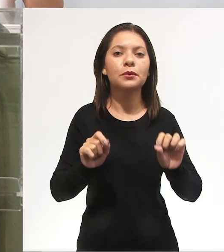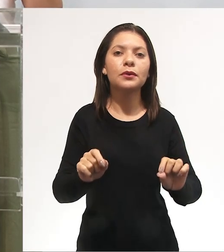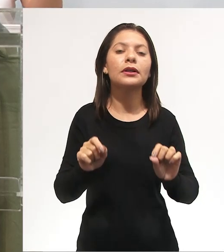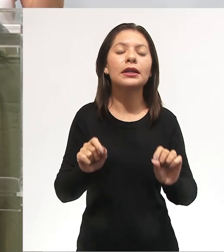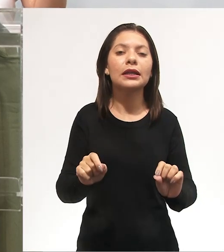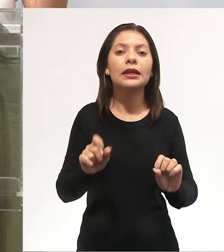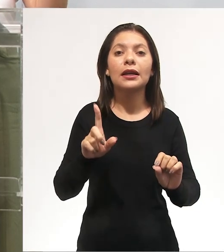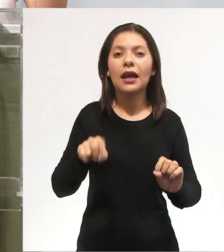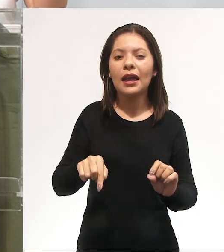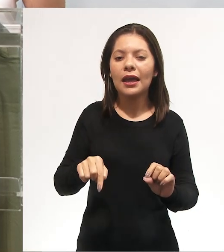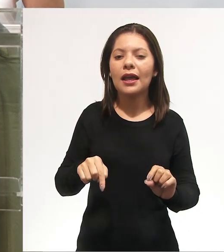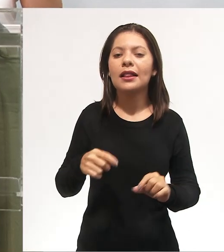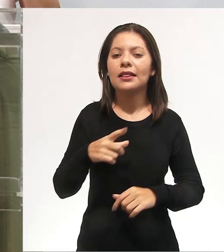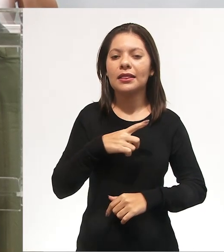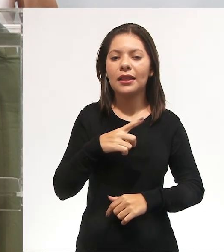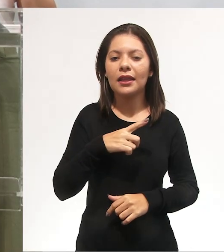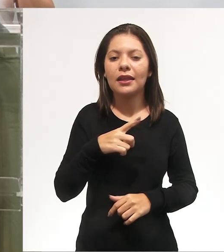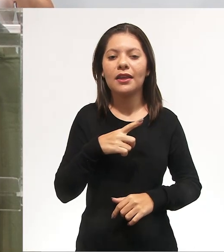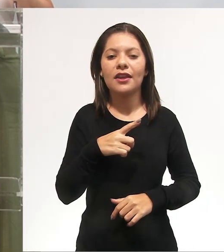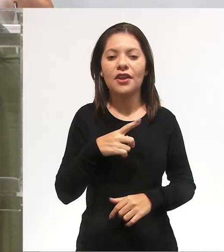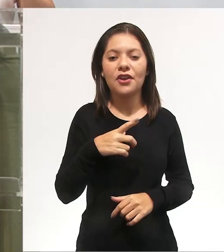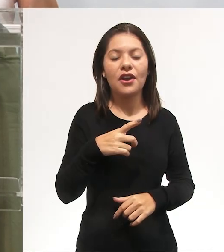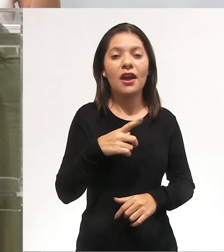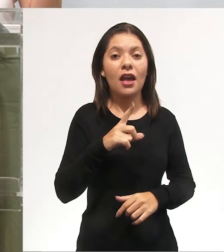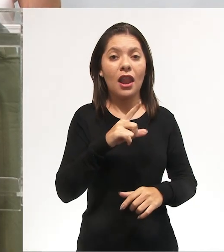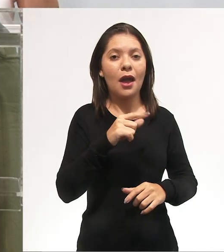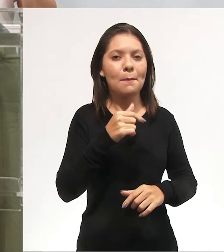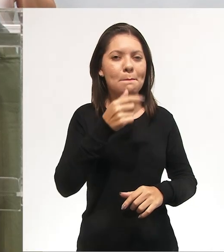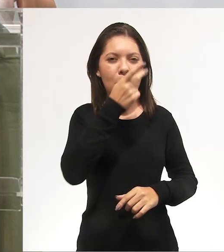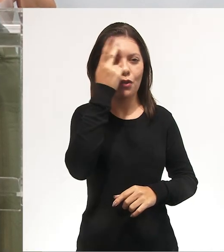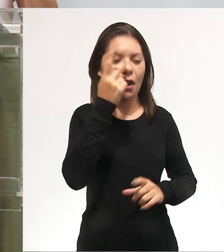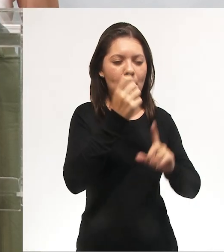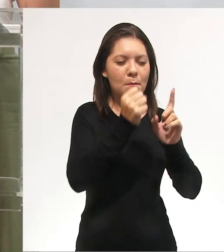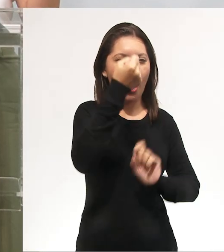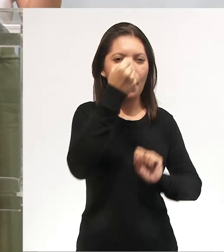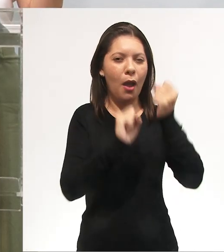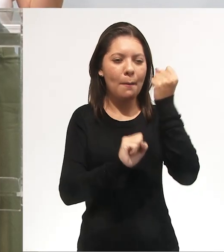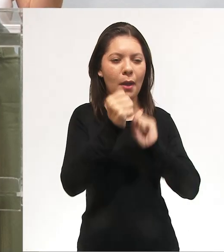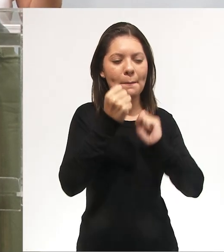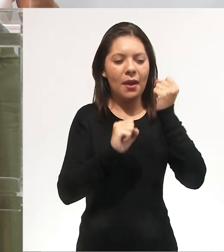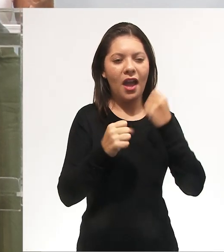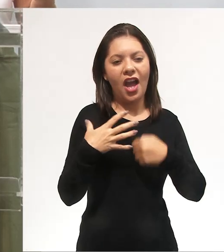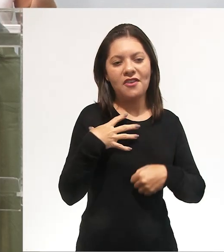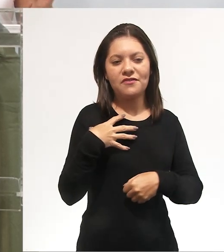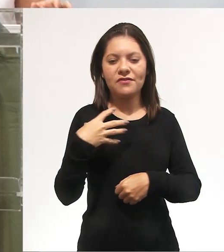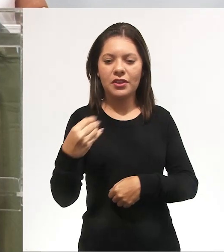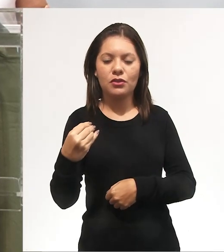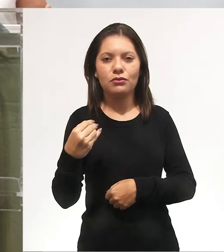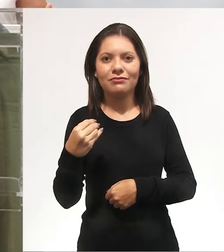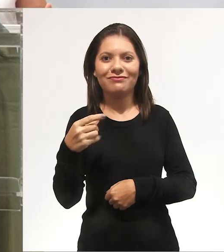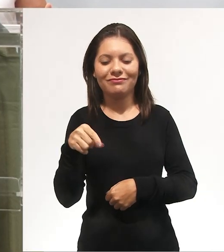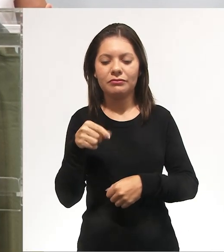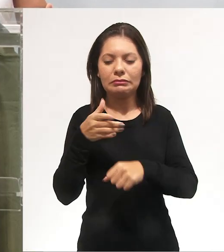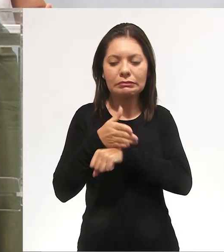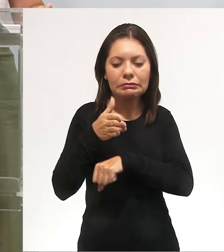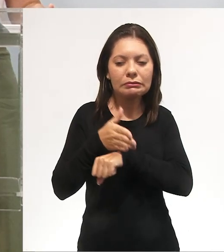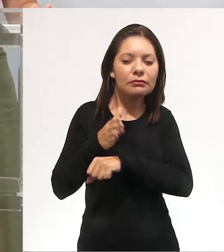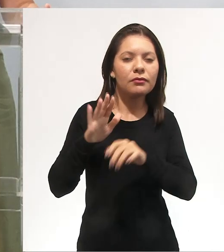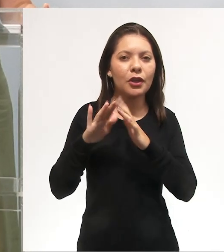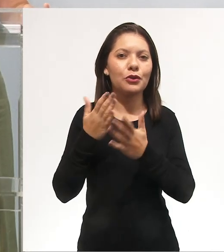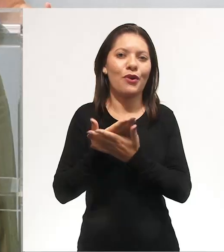ter, né, a presença dos filhos dos operários. Então, os filhos dos operários começaram a ter acesso à escola.